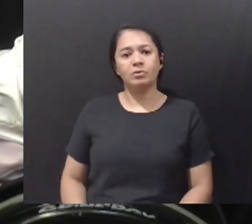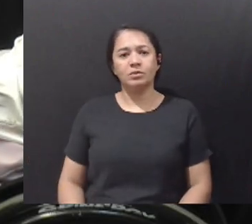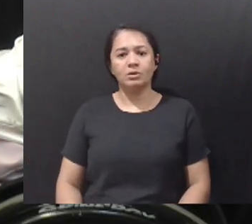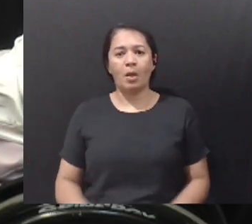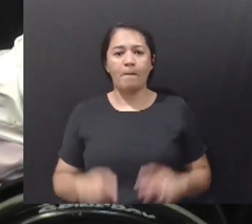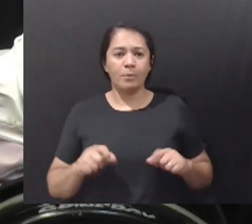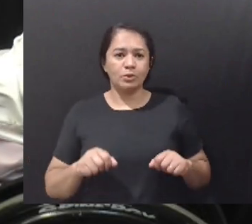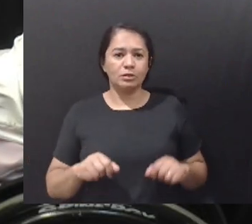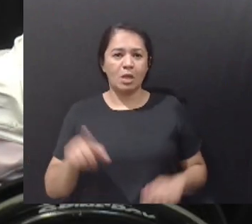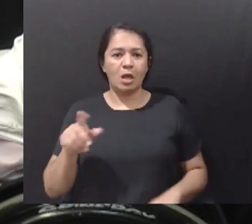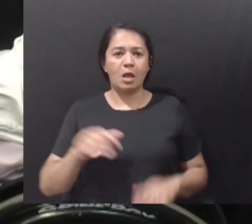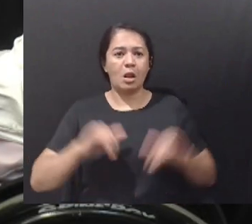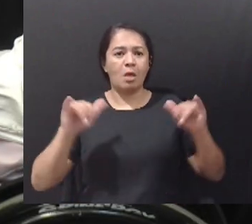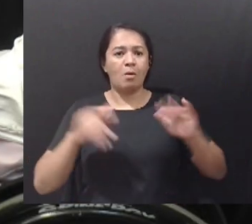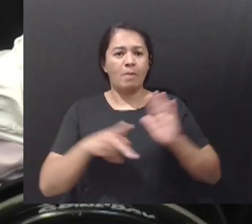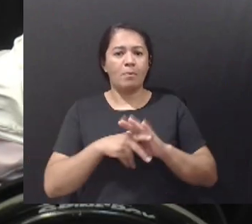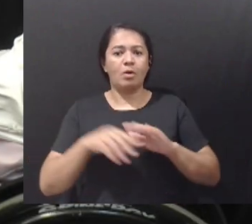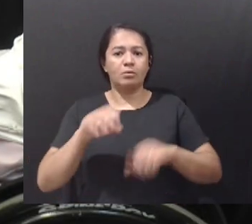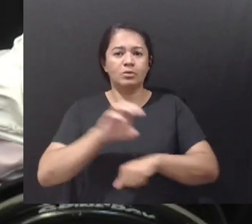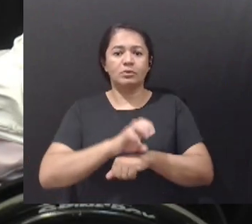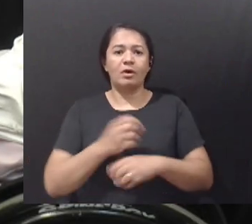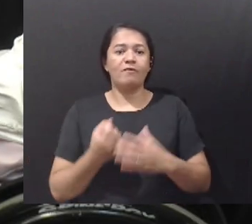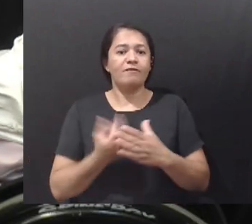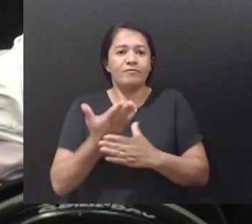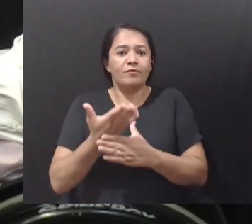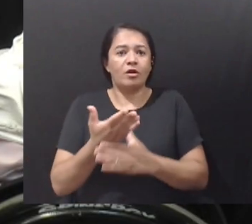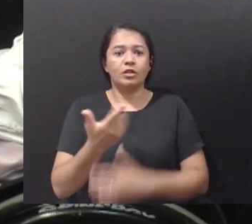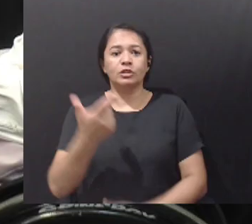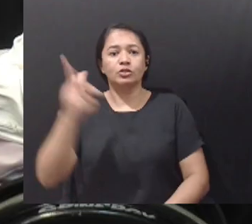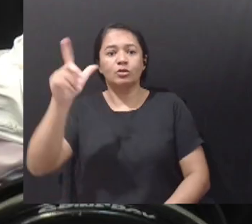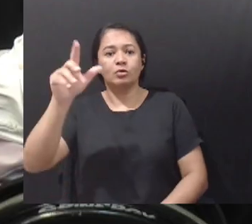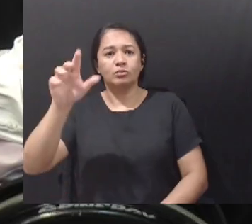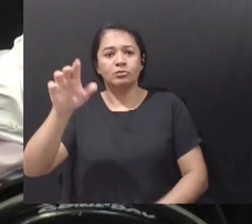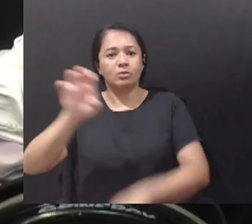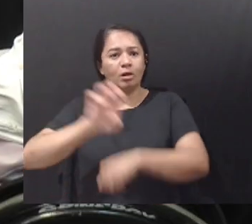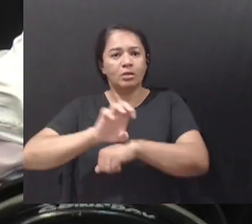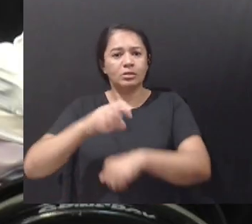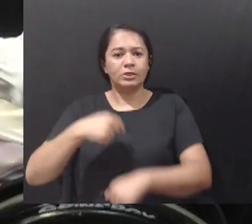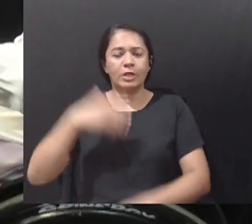do Estado fora do Estado. Eu entendo